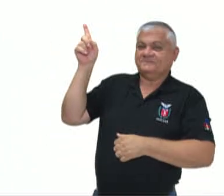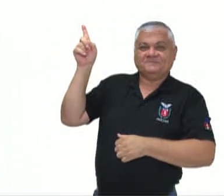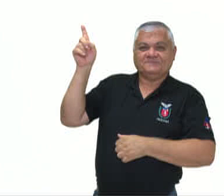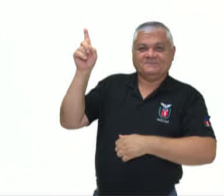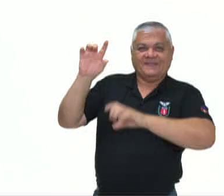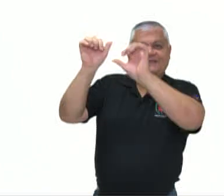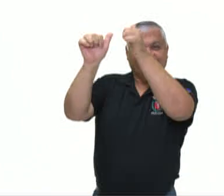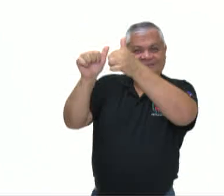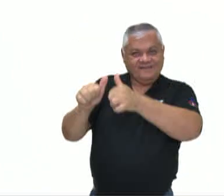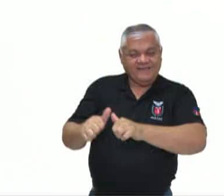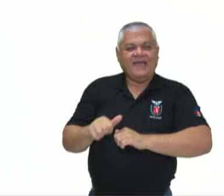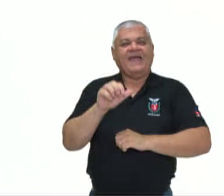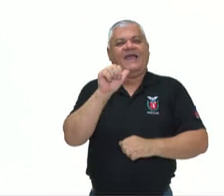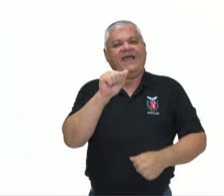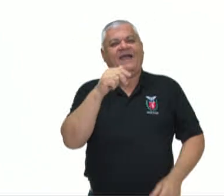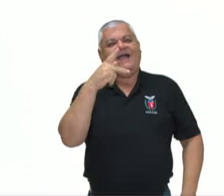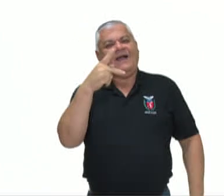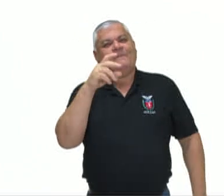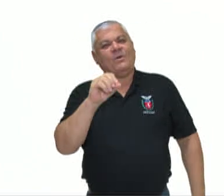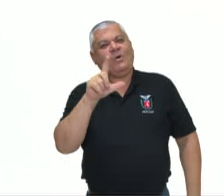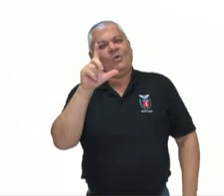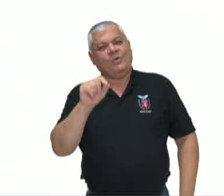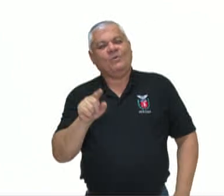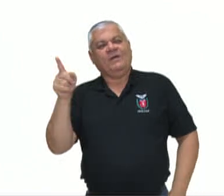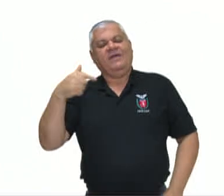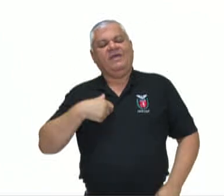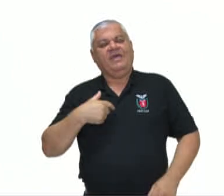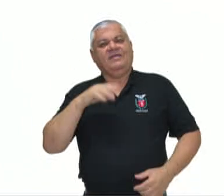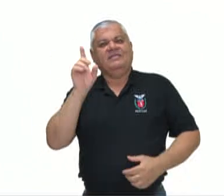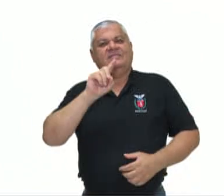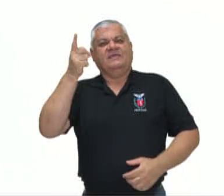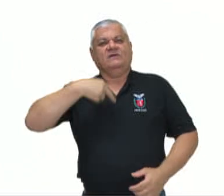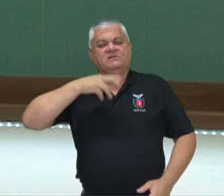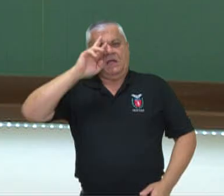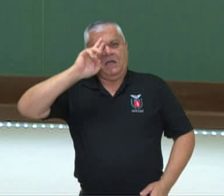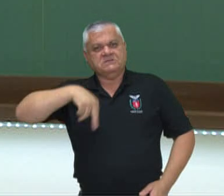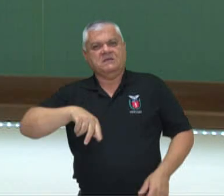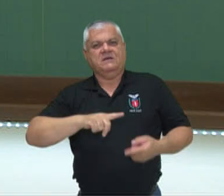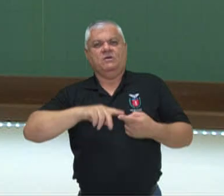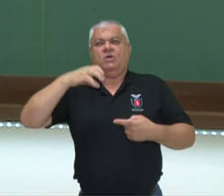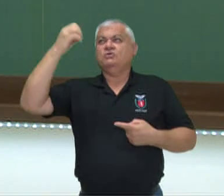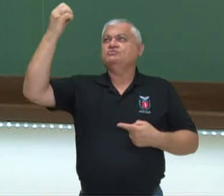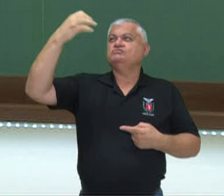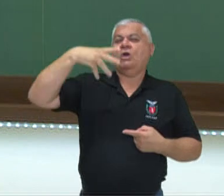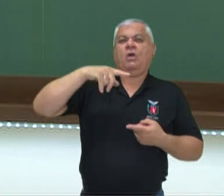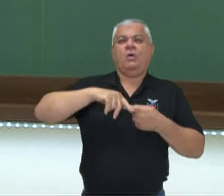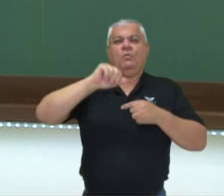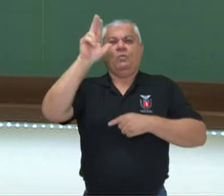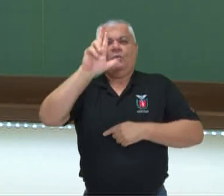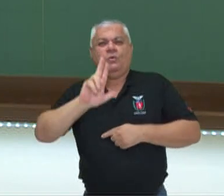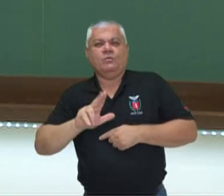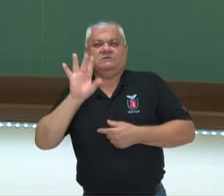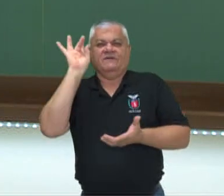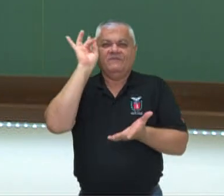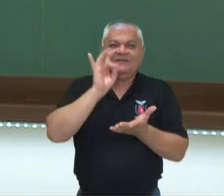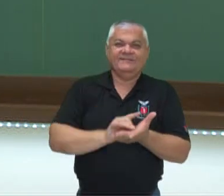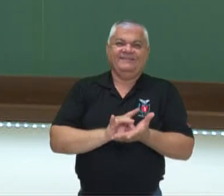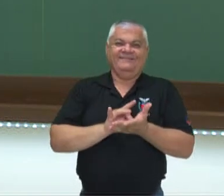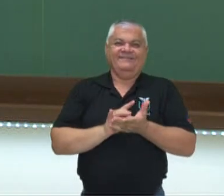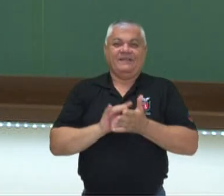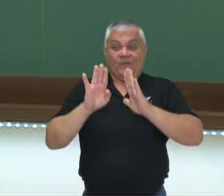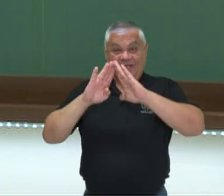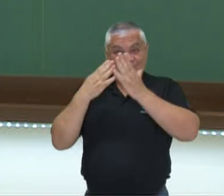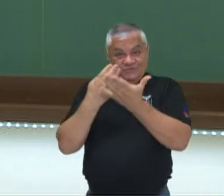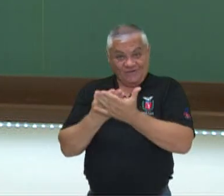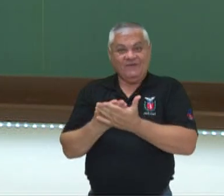ao lado, tá? É o deus da razão, do sol, da luz, da verdade. Então, esse liceu é